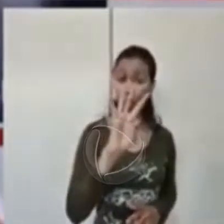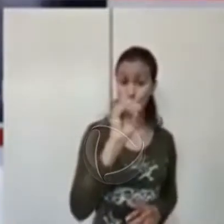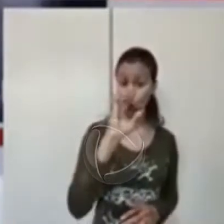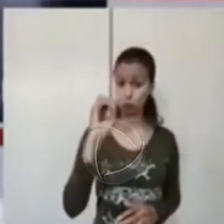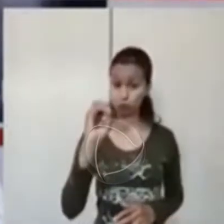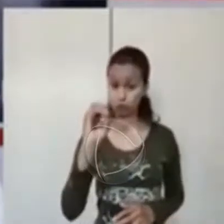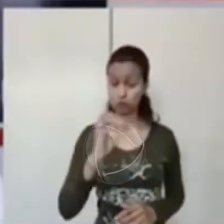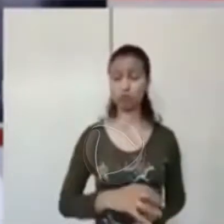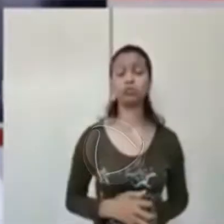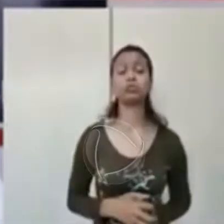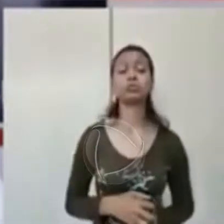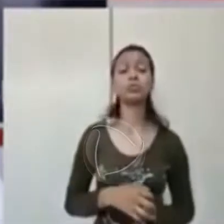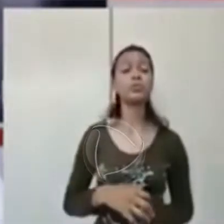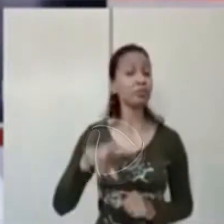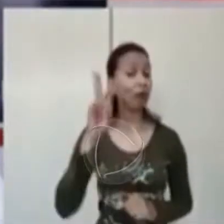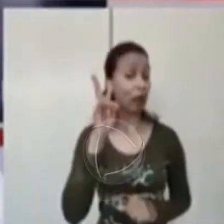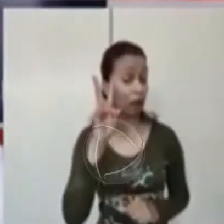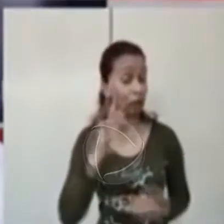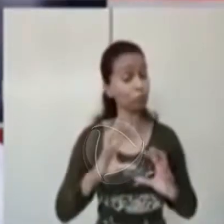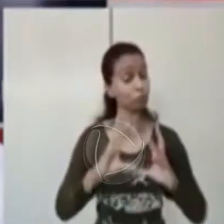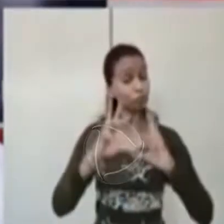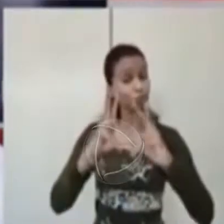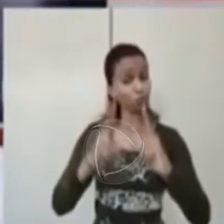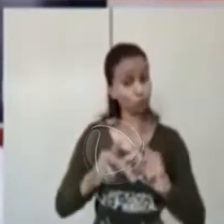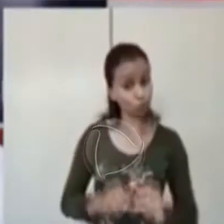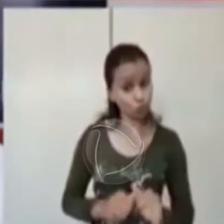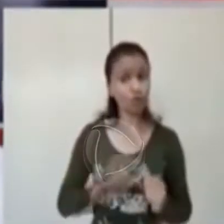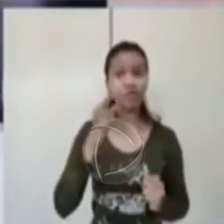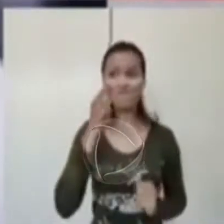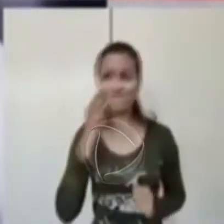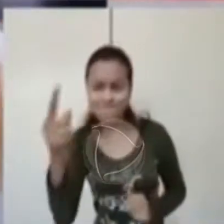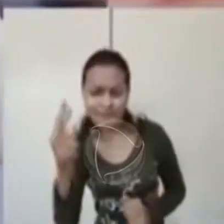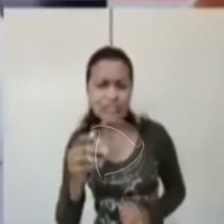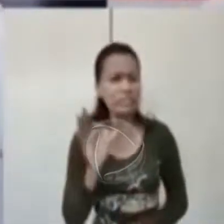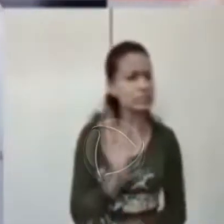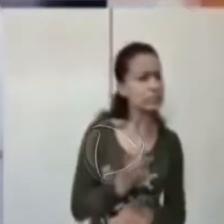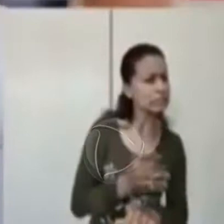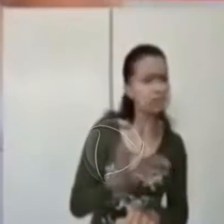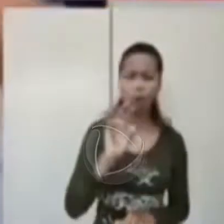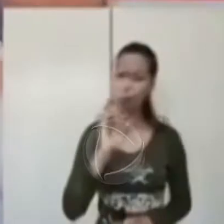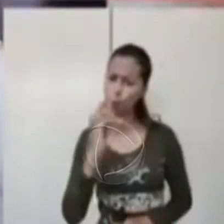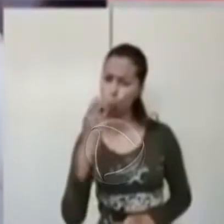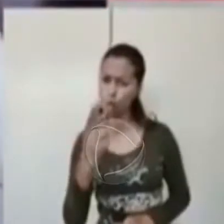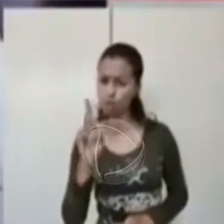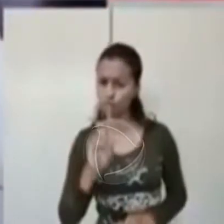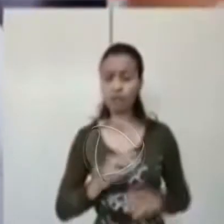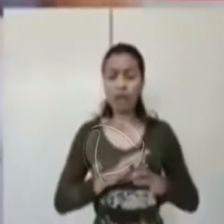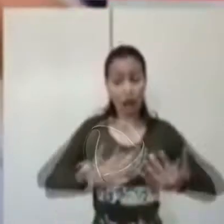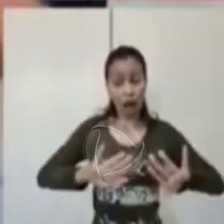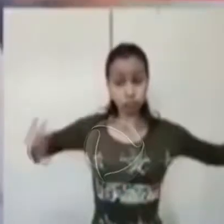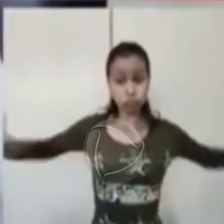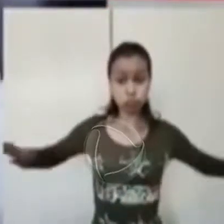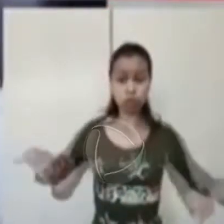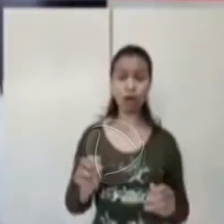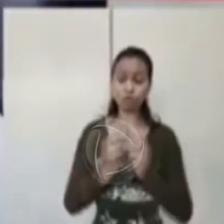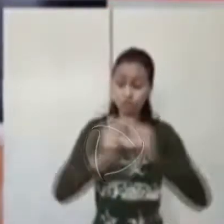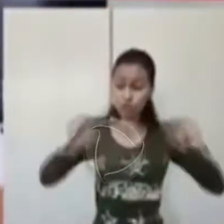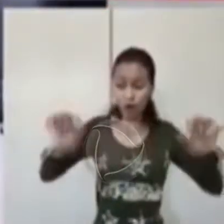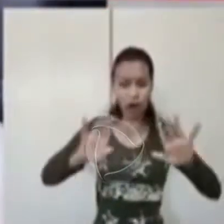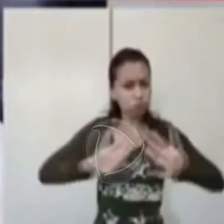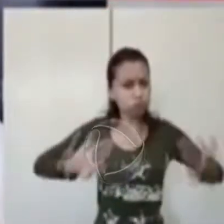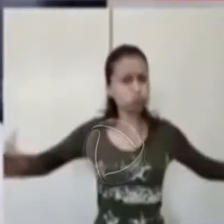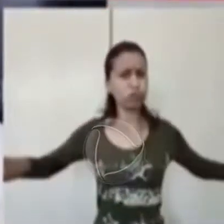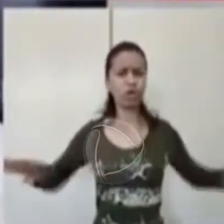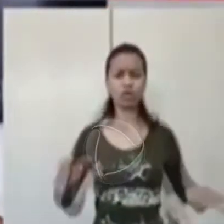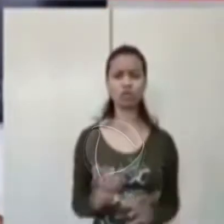certo? Então, lembrando que tudo isso está sujeito à fiscalização. Portas abertas, bastante arejadas, janelas abertas, para a